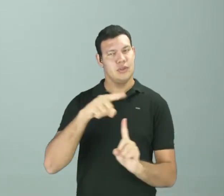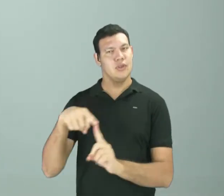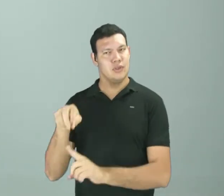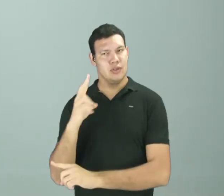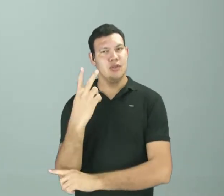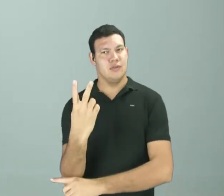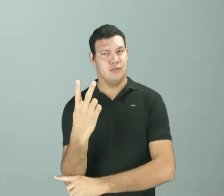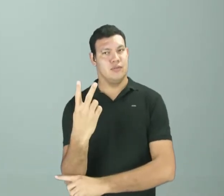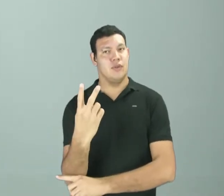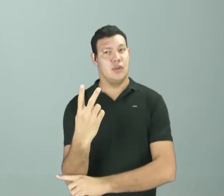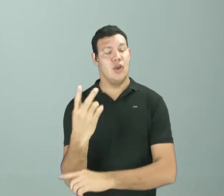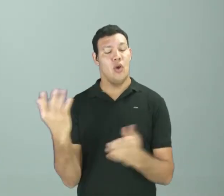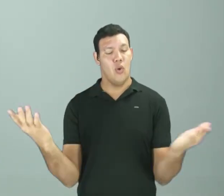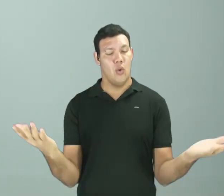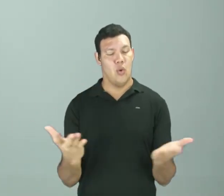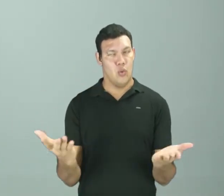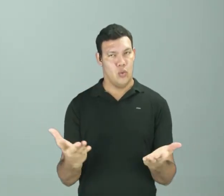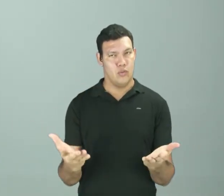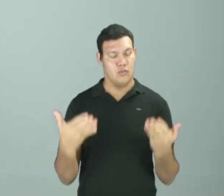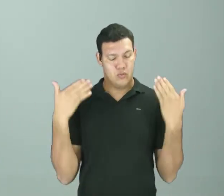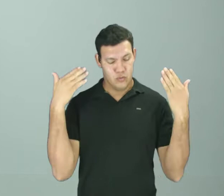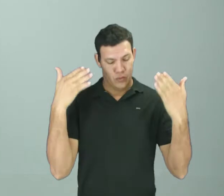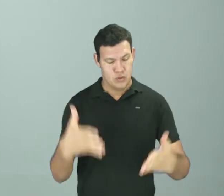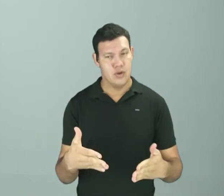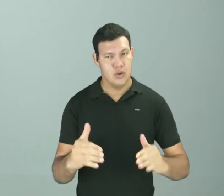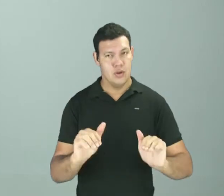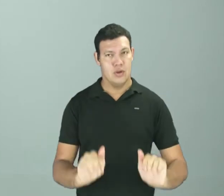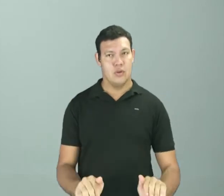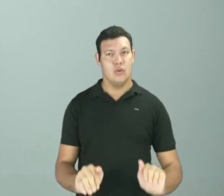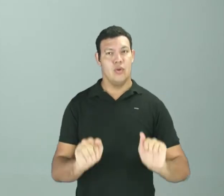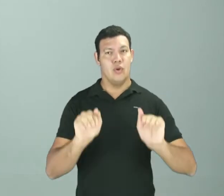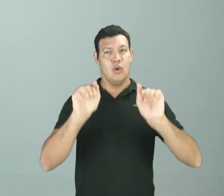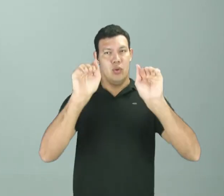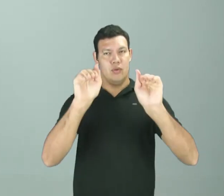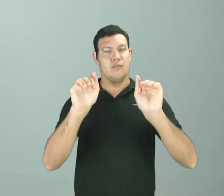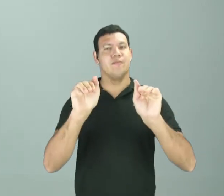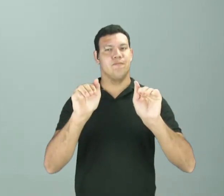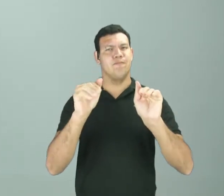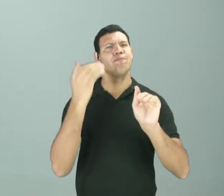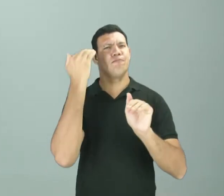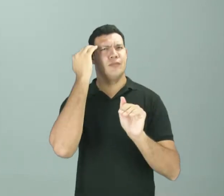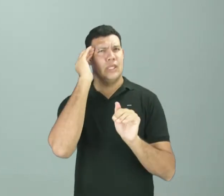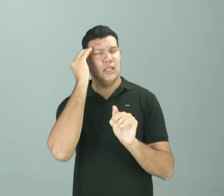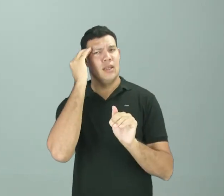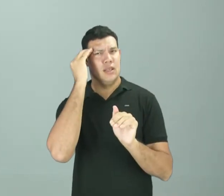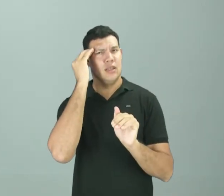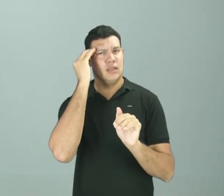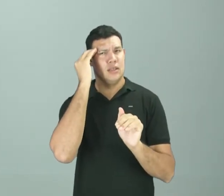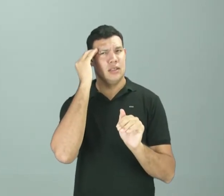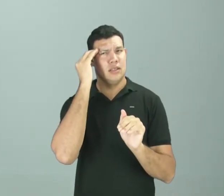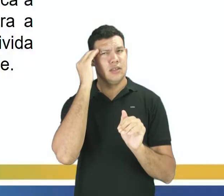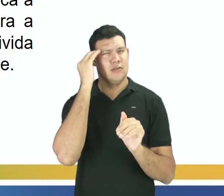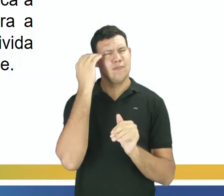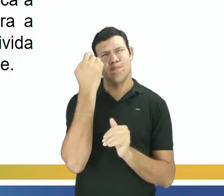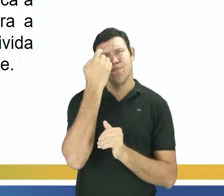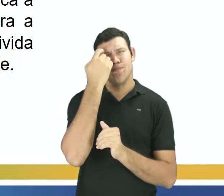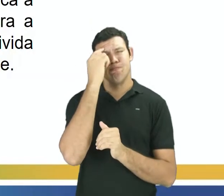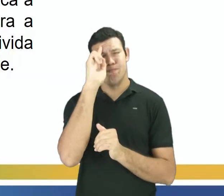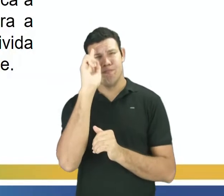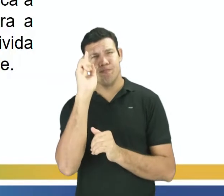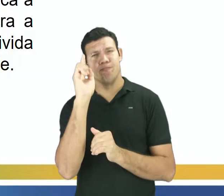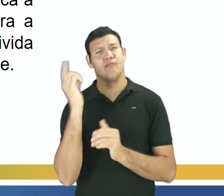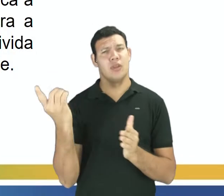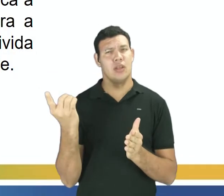grandezas diretamente proporcionais. Para entendermos bem melhor sobre essa ideia, eu quero que